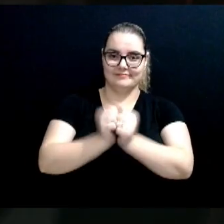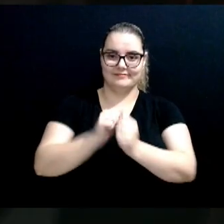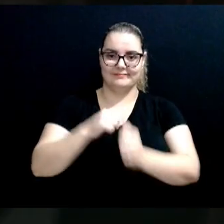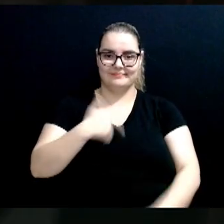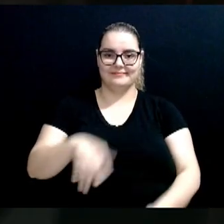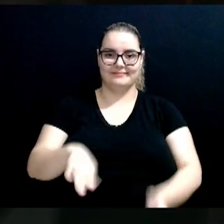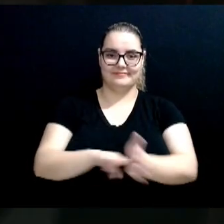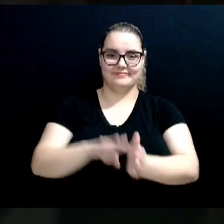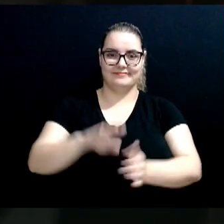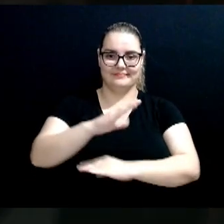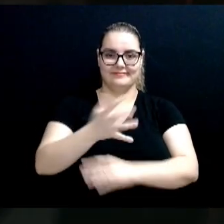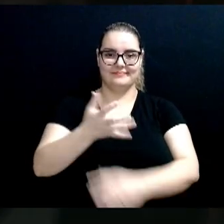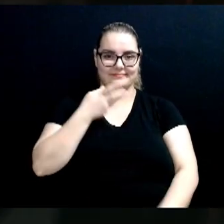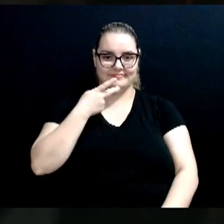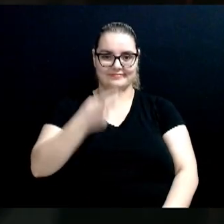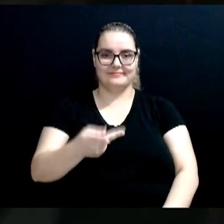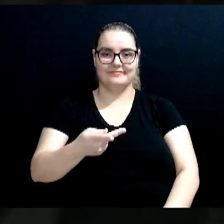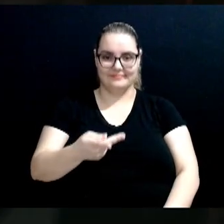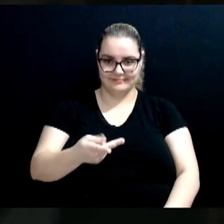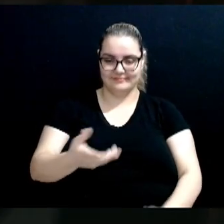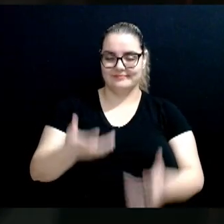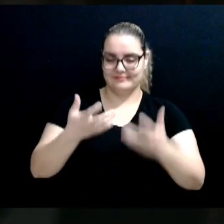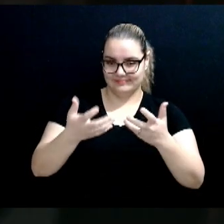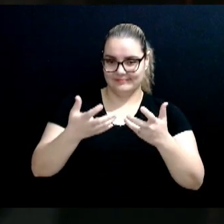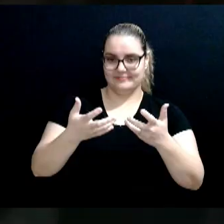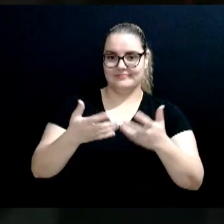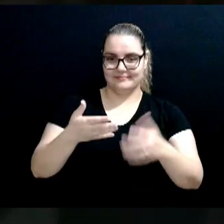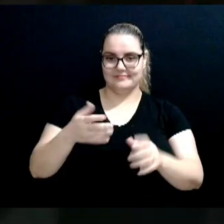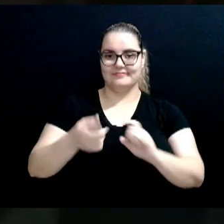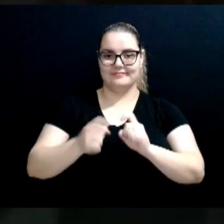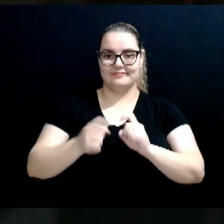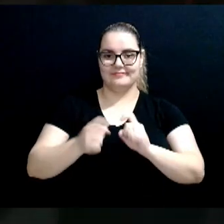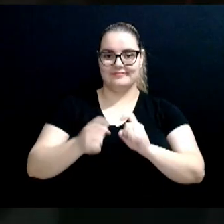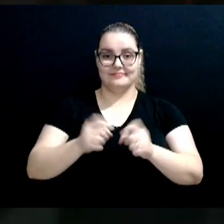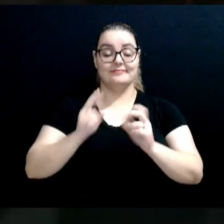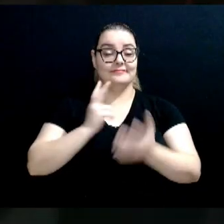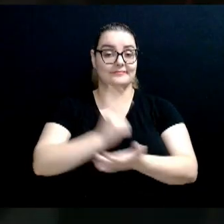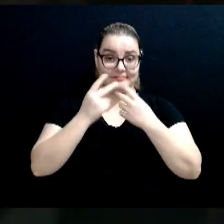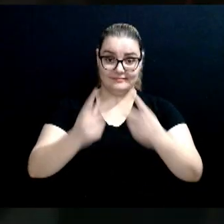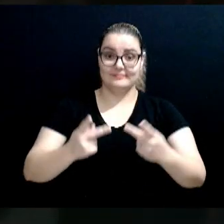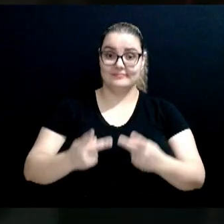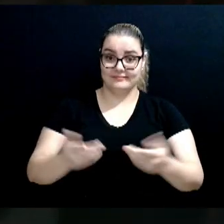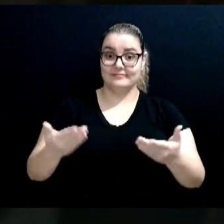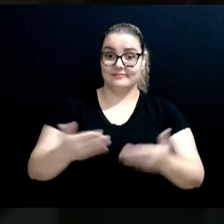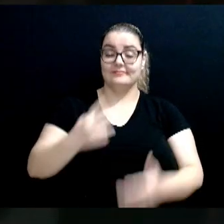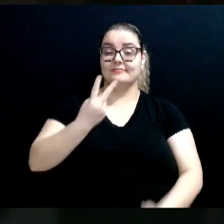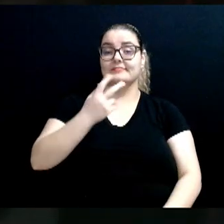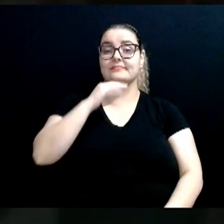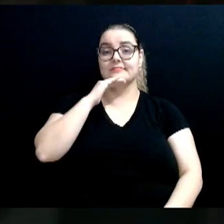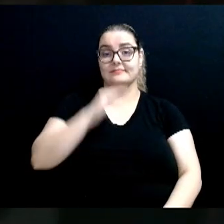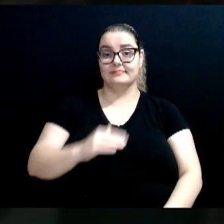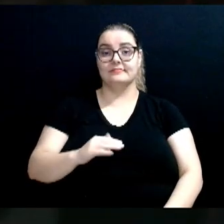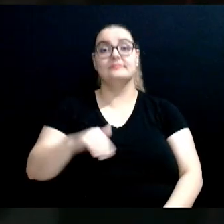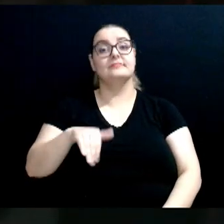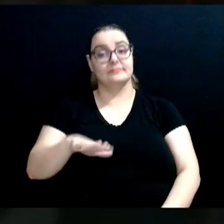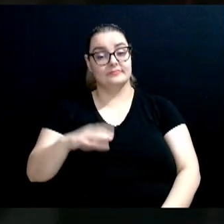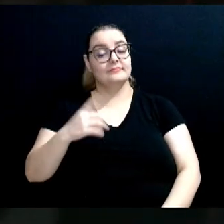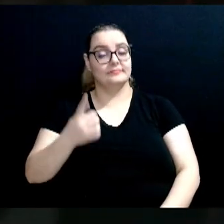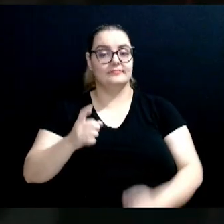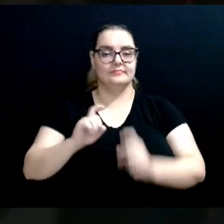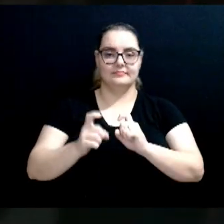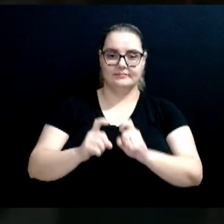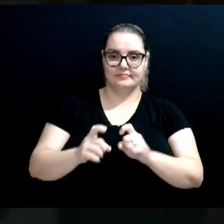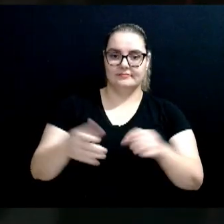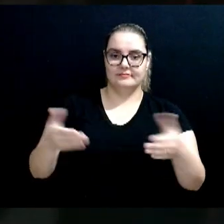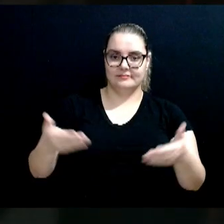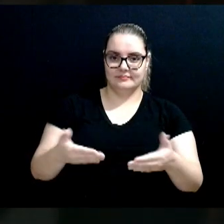que quer participar da reunião, você sempre é muito bem-vindo. Também hoje às 14h, mais uma reunião, dessa vez da Comissão Permanente